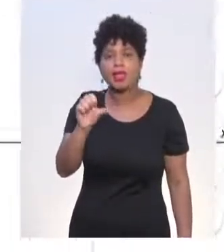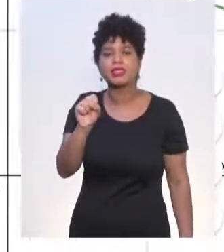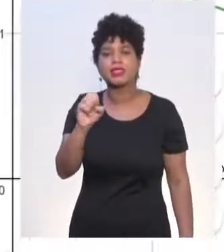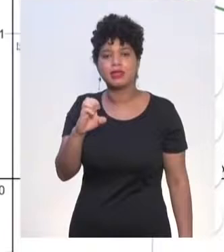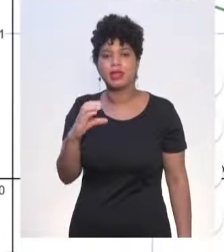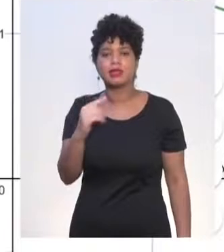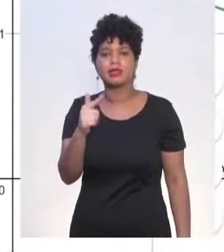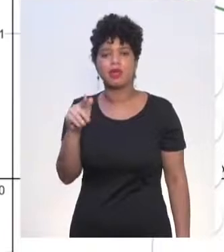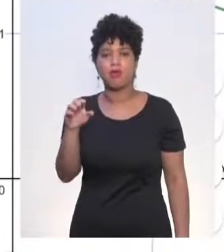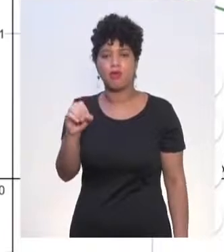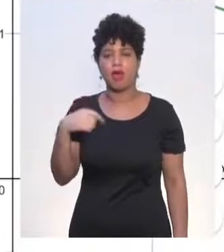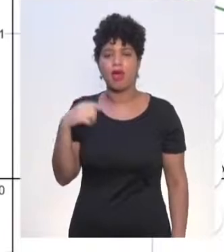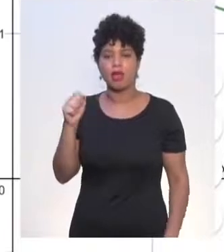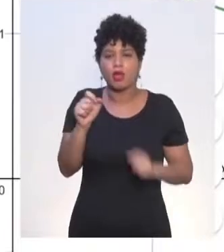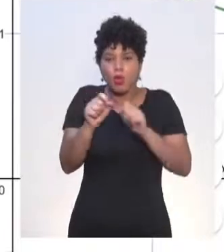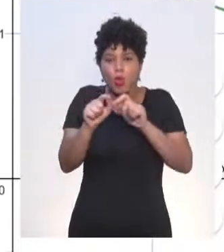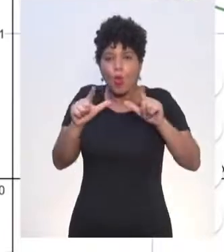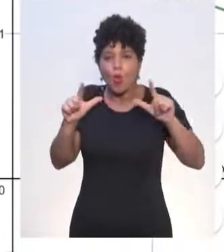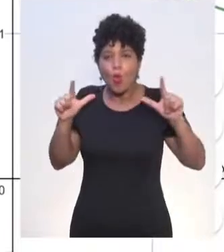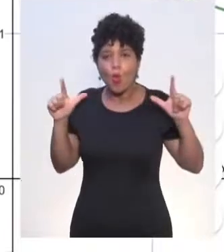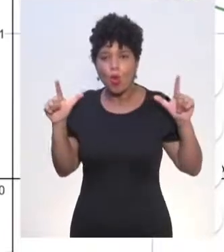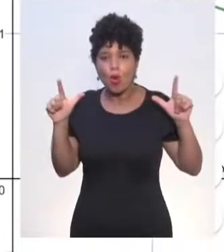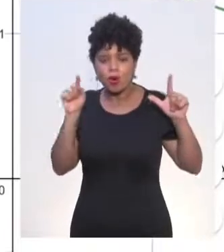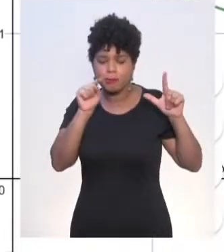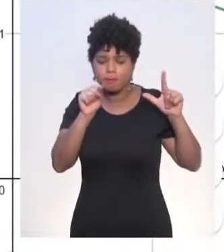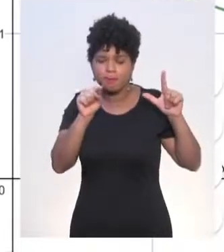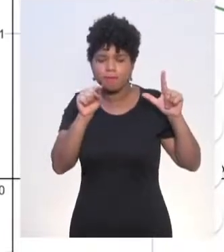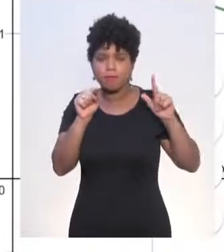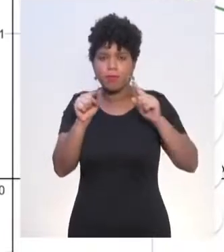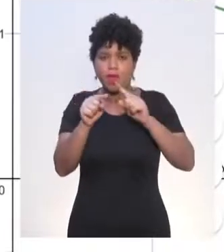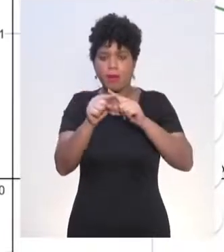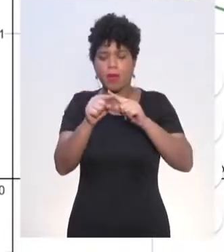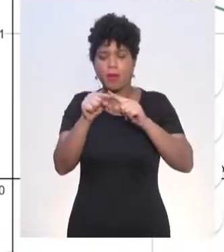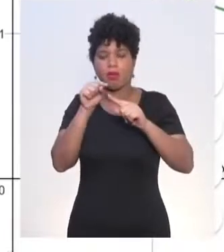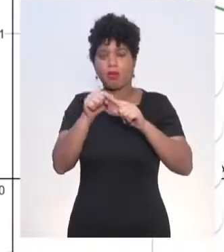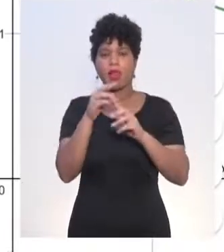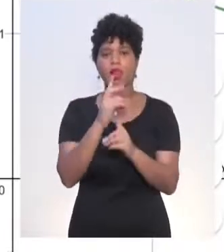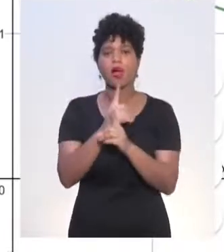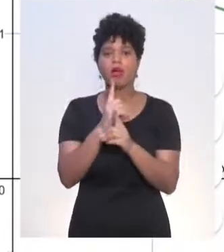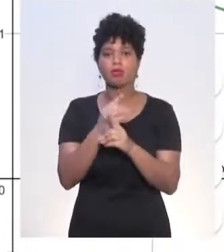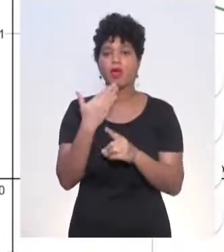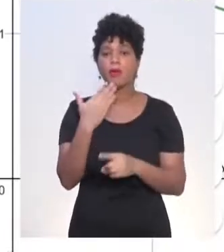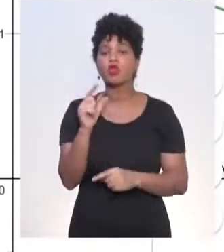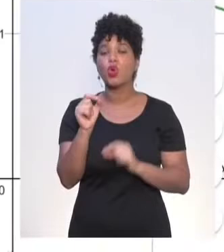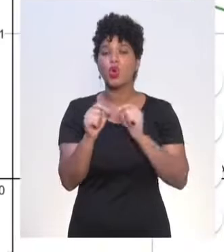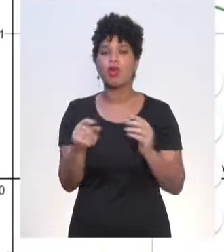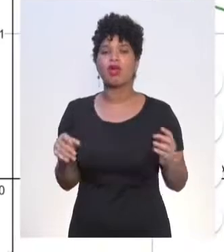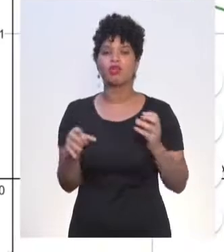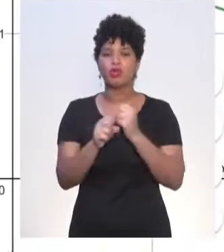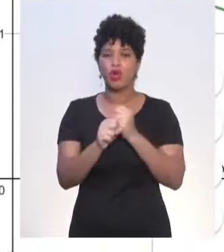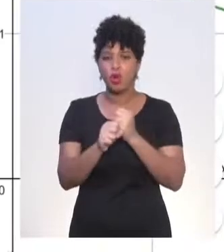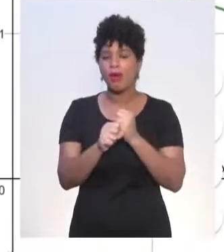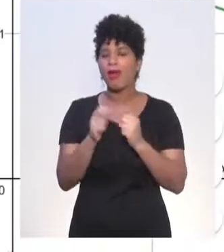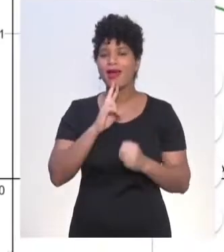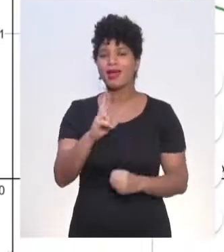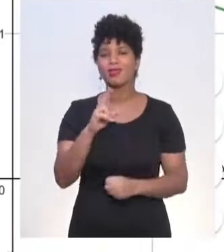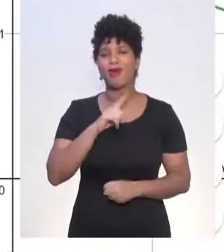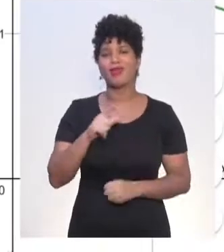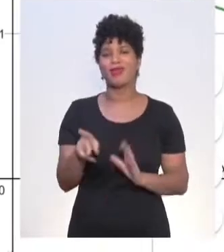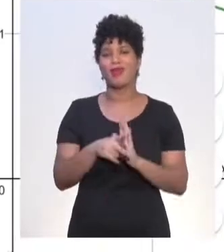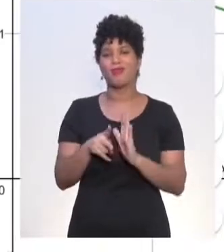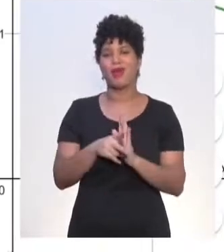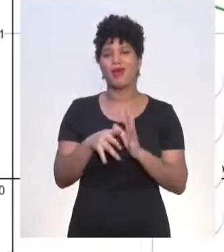maior. Esse ponto de intersecção aqui, ele é a solução do meu